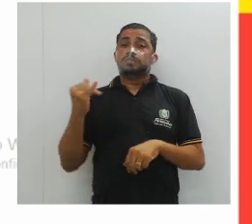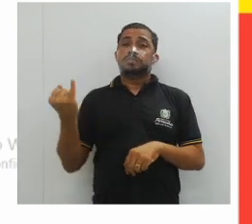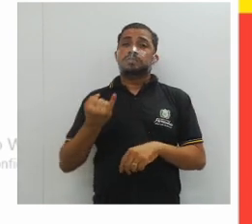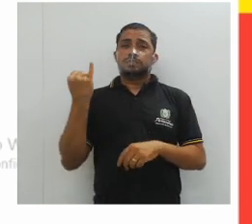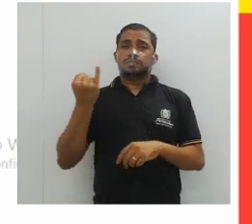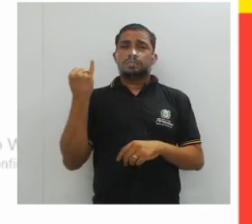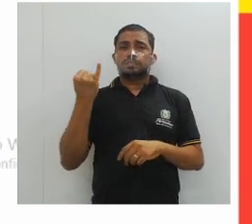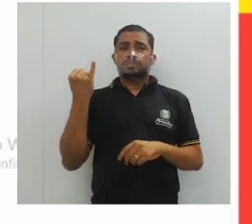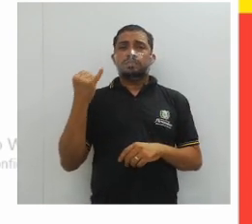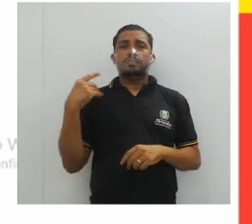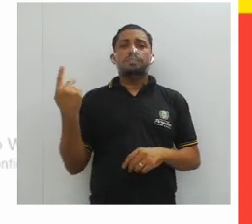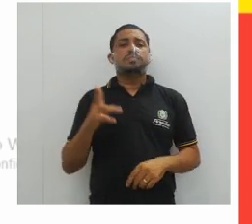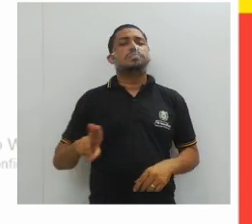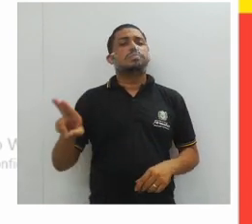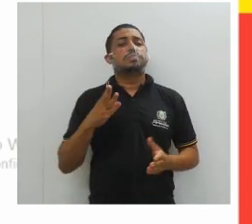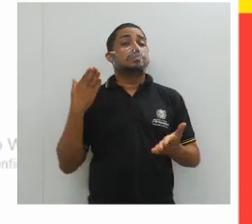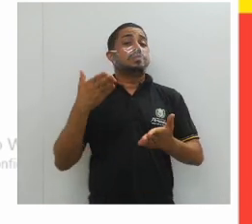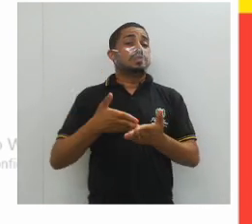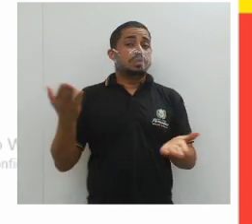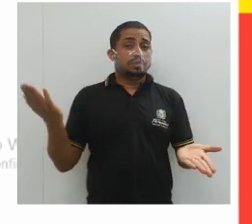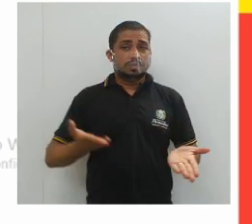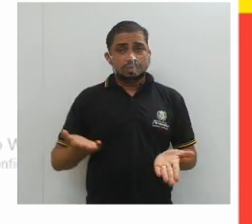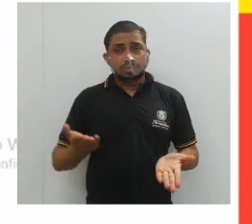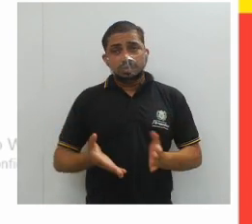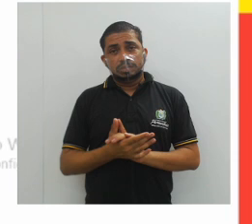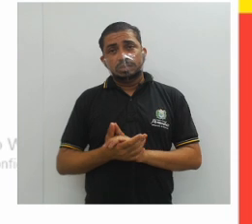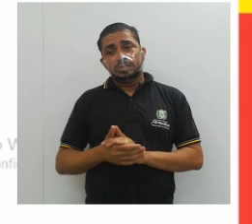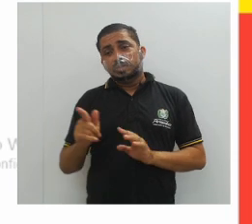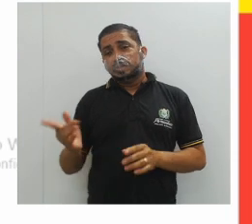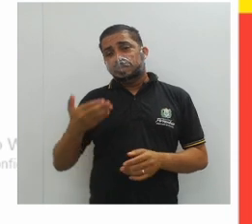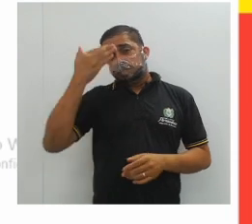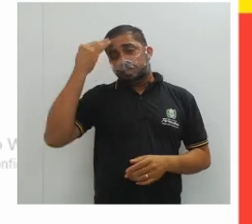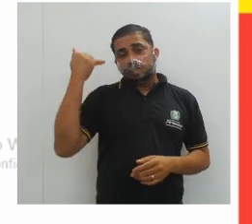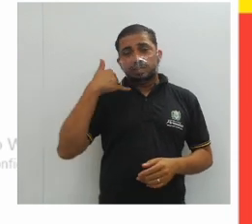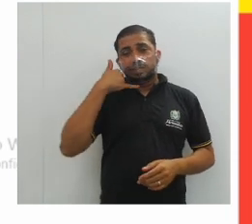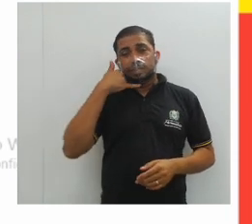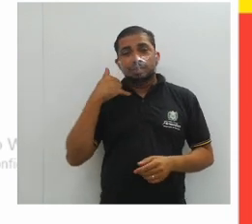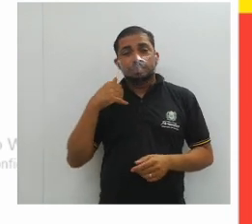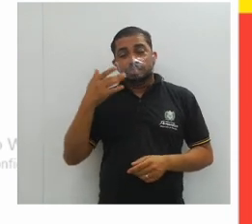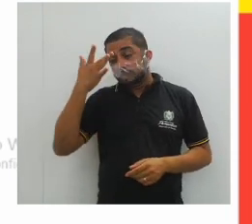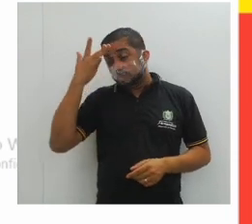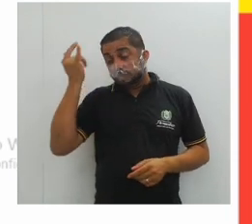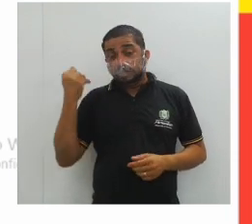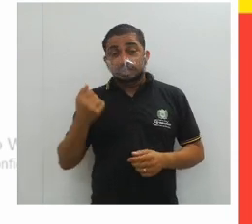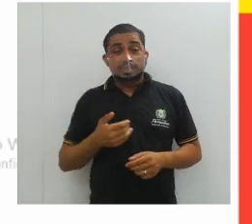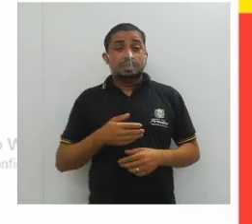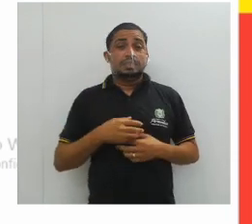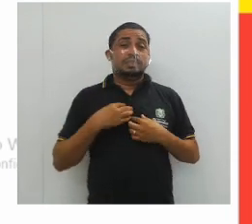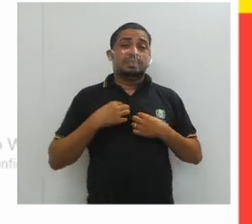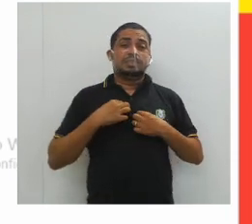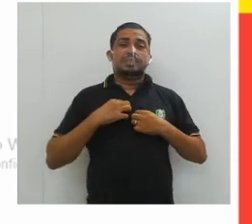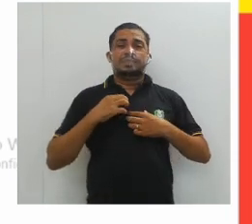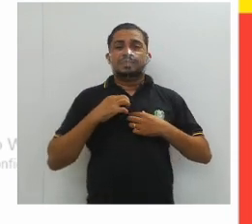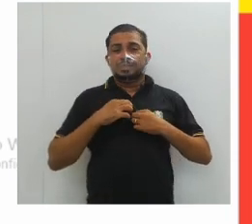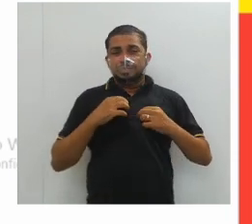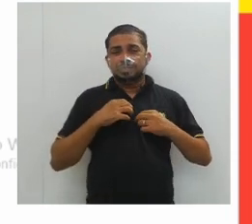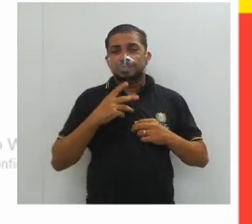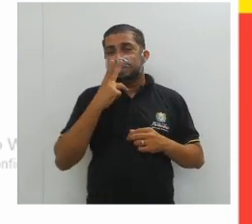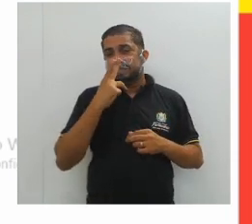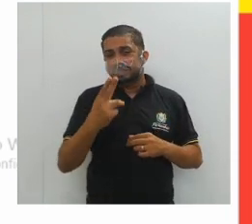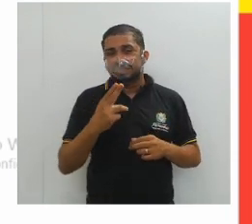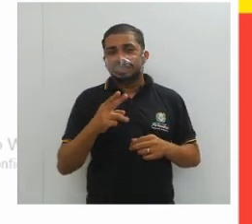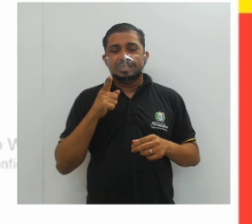importantes que a gente utiliza até hoje, né? Hoje quem esquece um celular parece que esqueceu uma peça de roupa em casa, né? Imagina você